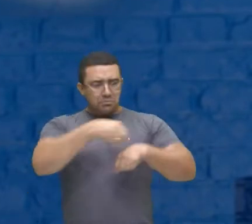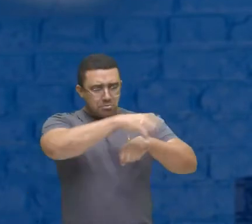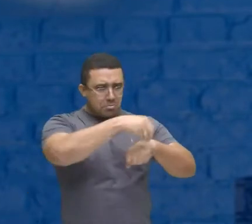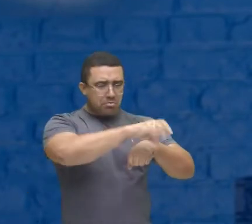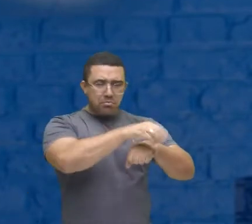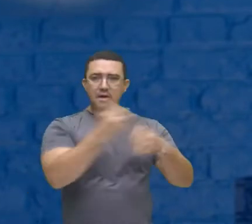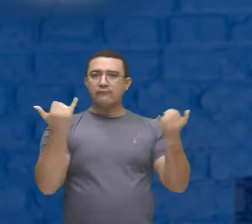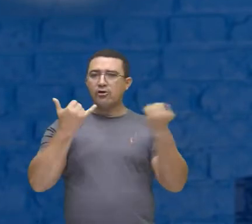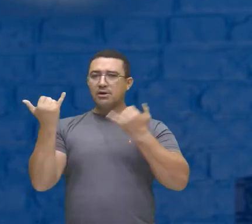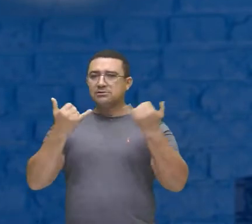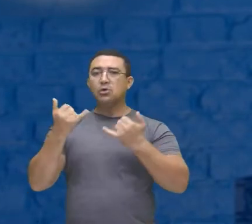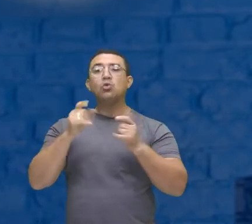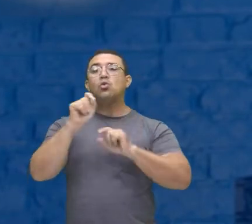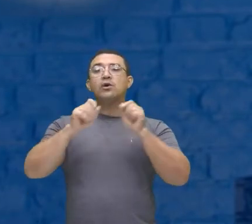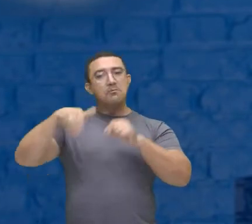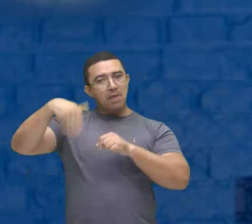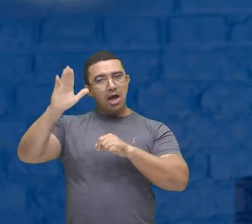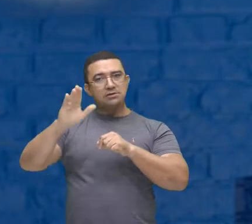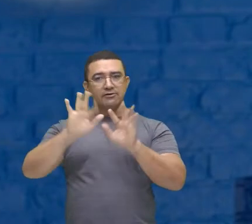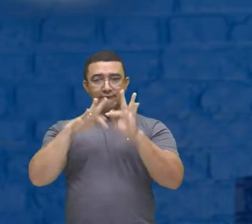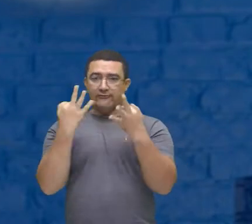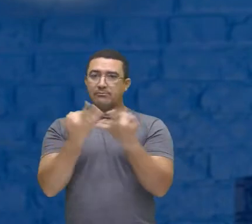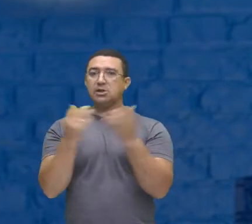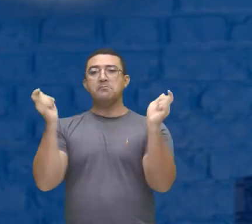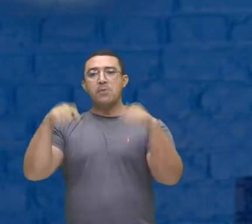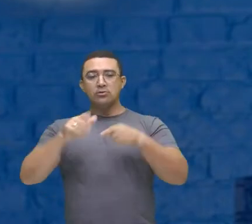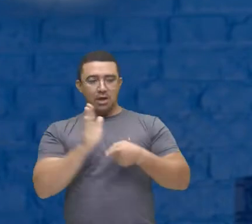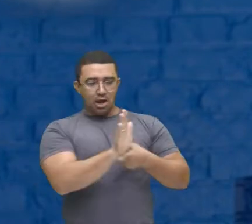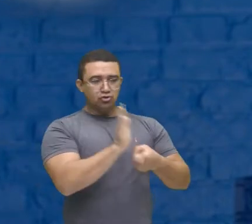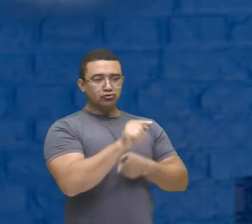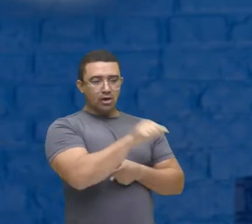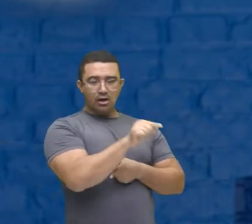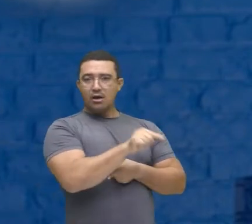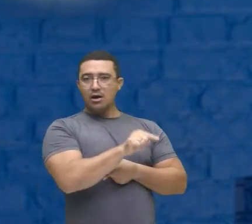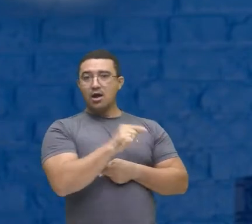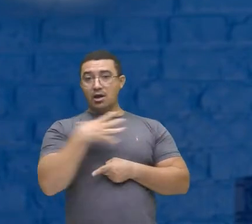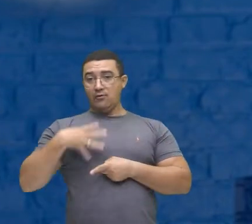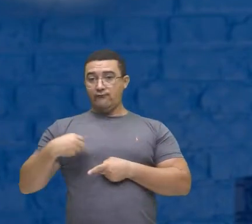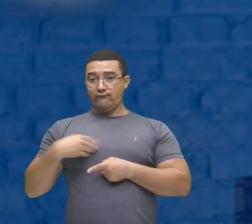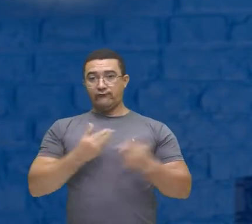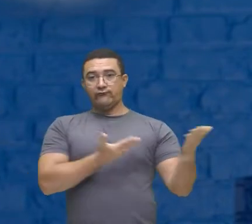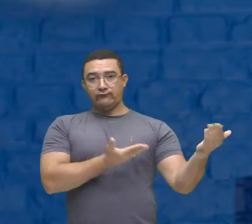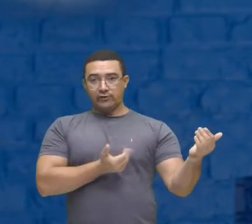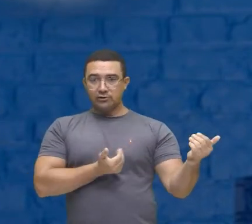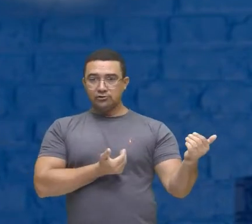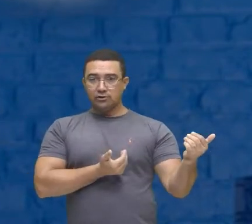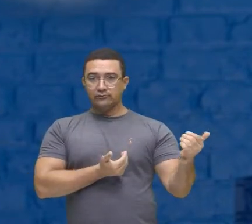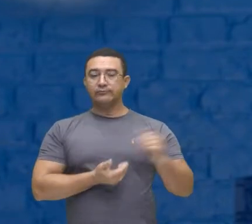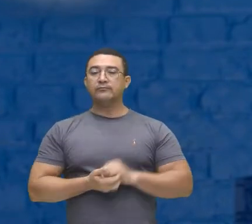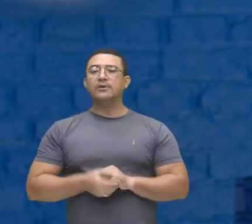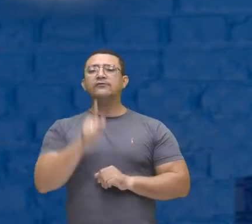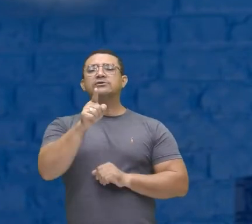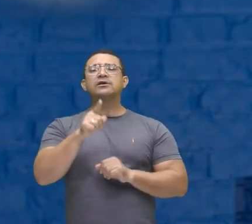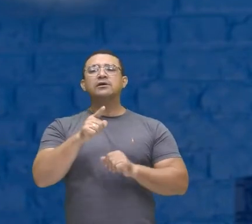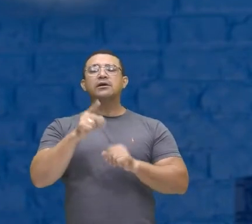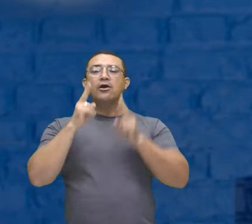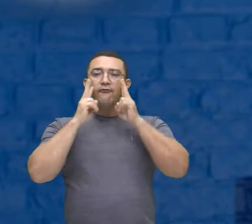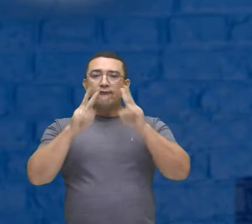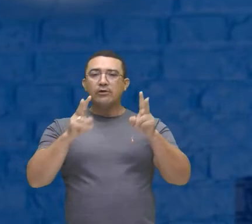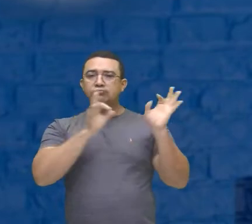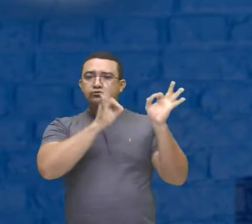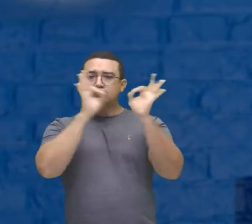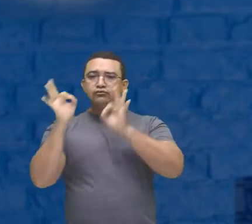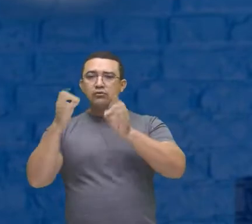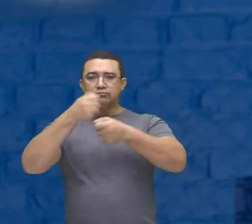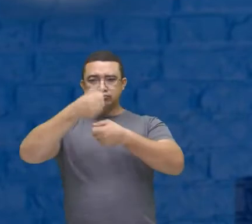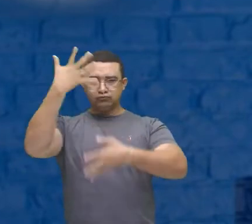podem fazer com essa criança que está se tornando um pré-adolescente? Você que está acompanhando, coloca a sua dúvida aqui no chat, porque o doutor Onete com